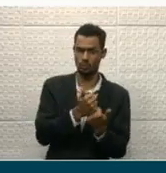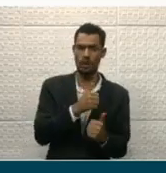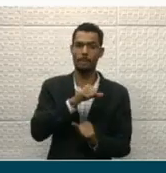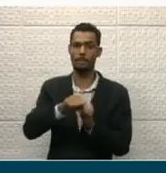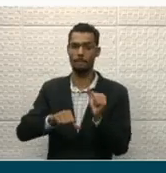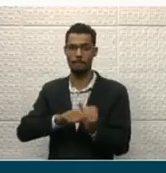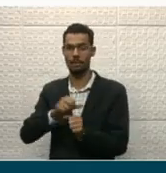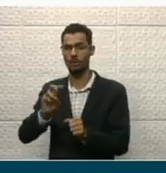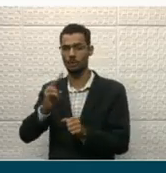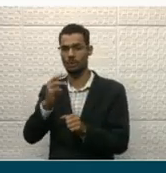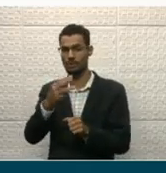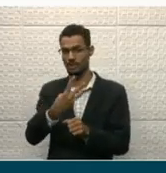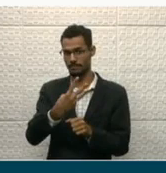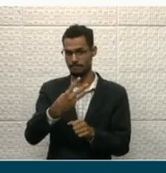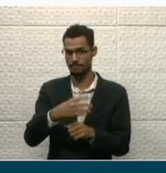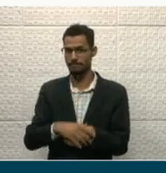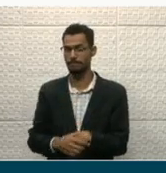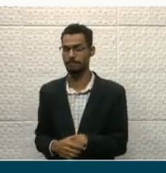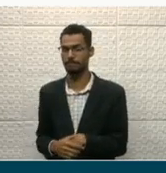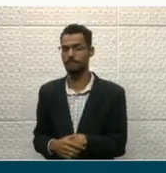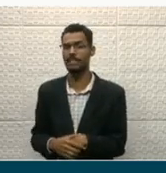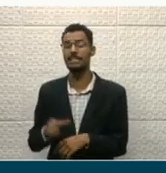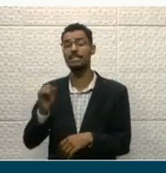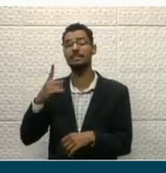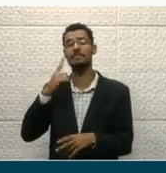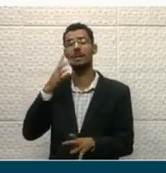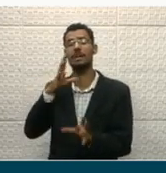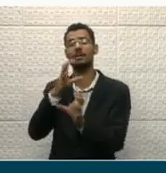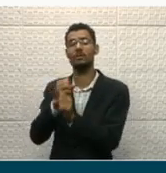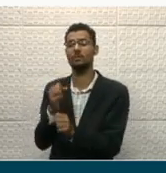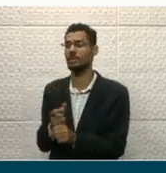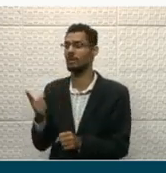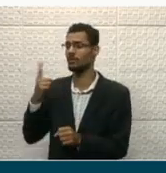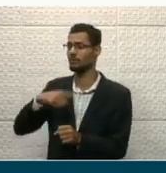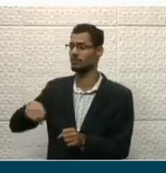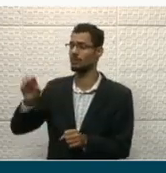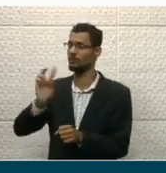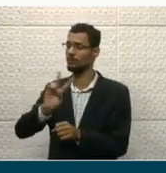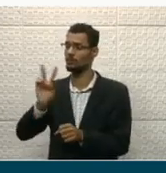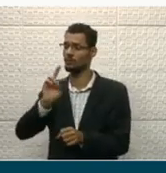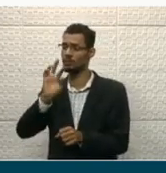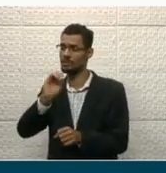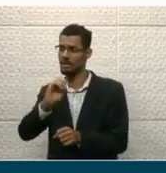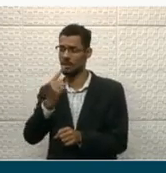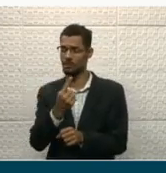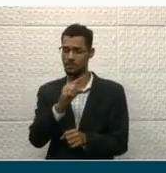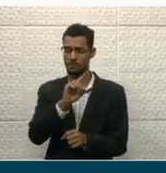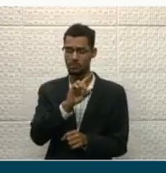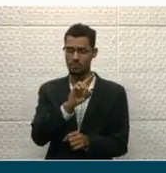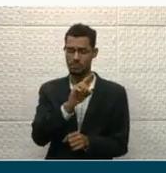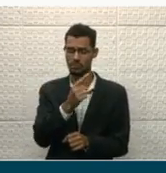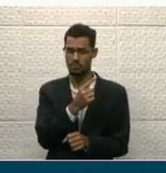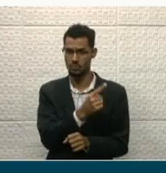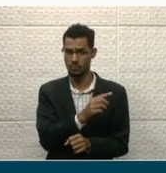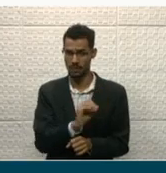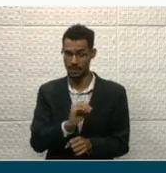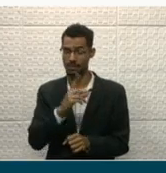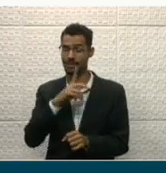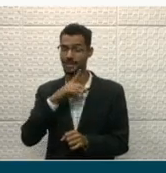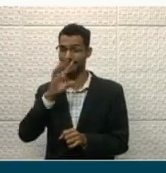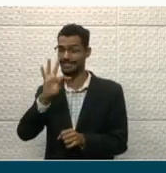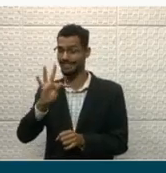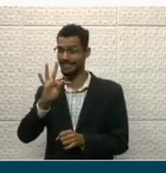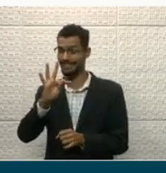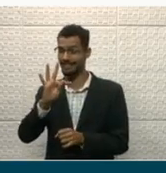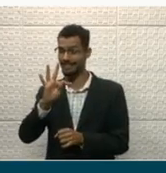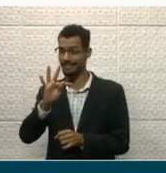vetor 2, 3. Quando eu calculo a imagem do vetor 0, 1, 0 pela transformação t,